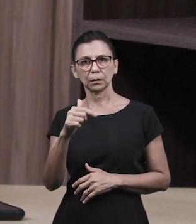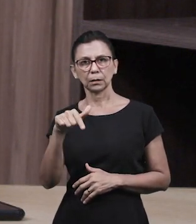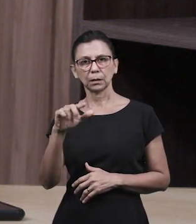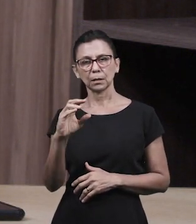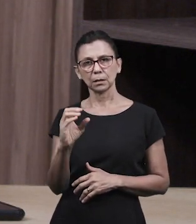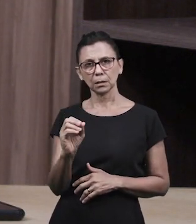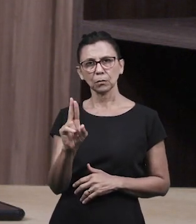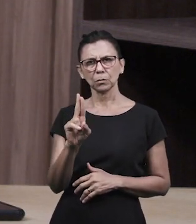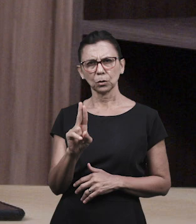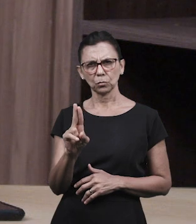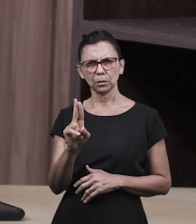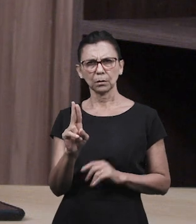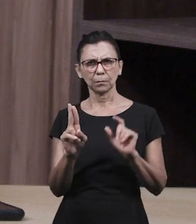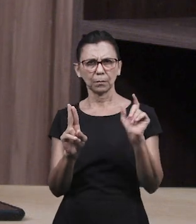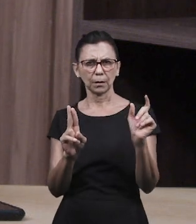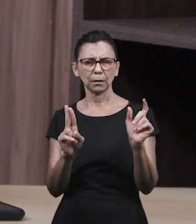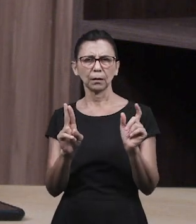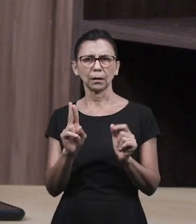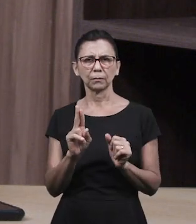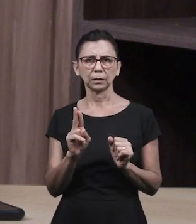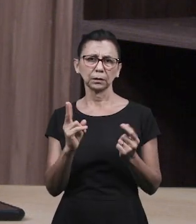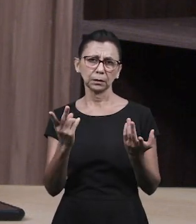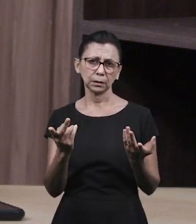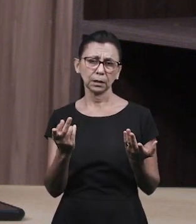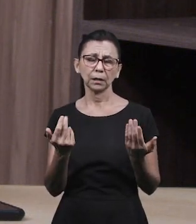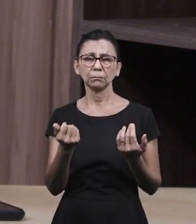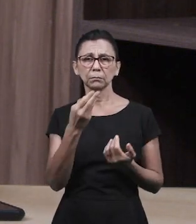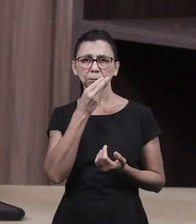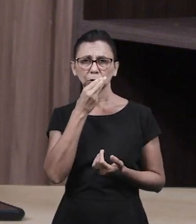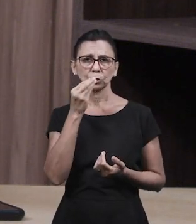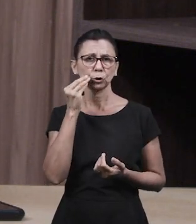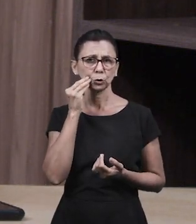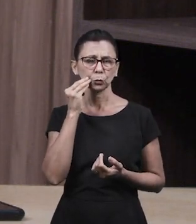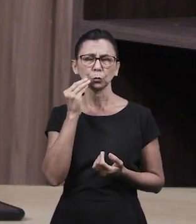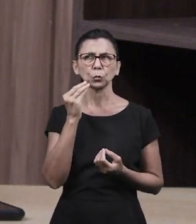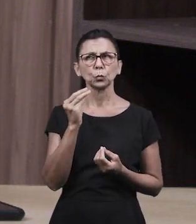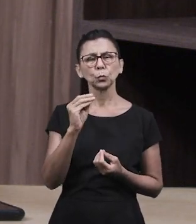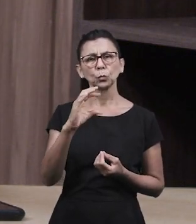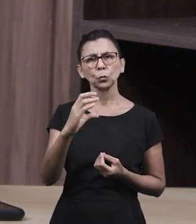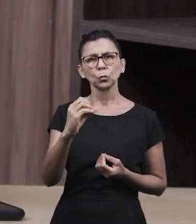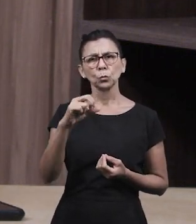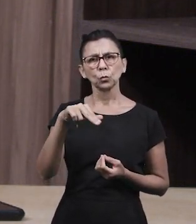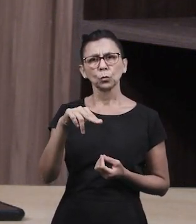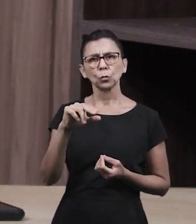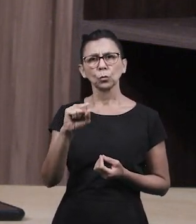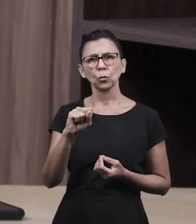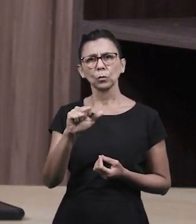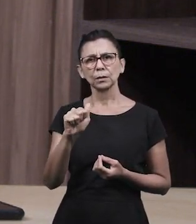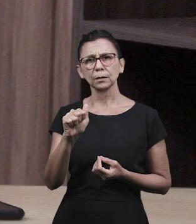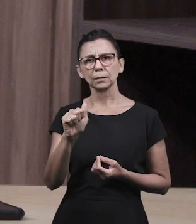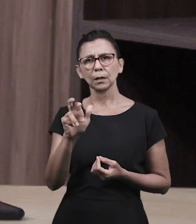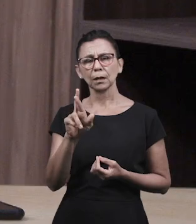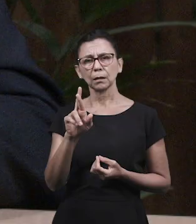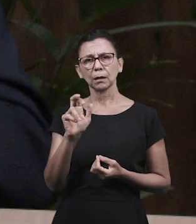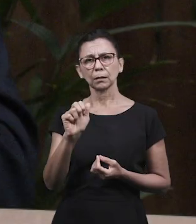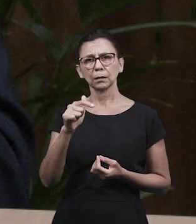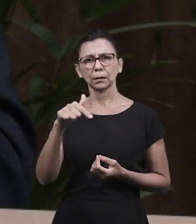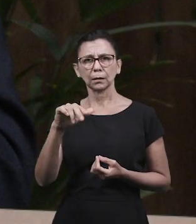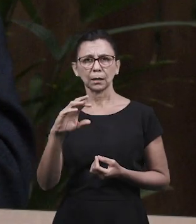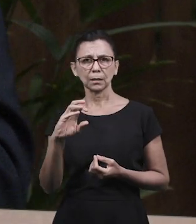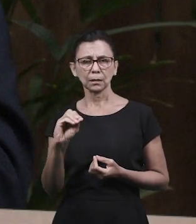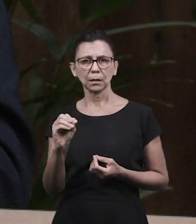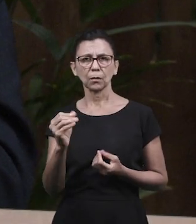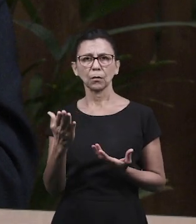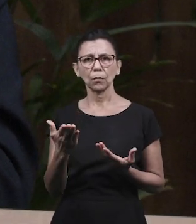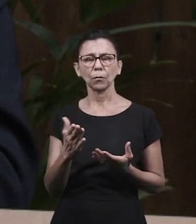jejum. Como é que é isso? Como é que é essa associação entre a consagração e o jejum? Veja bem, a